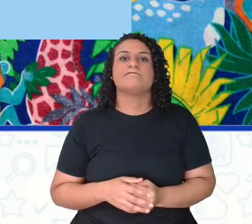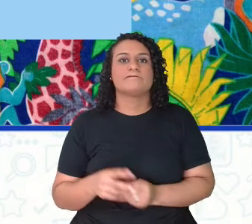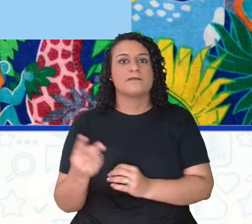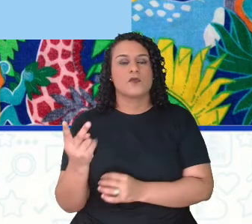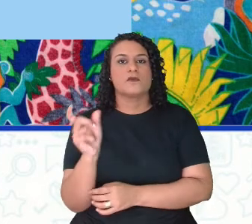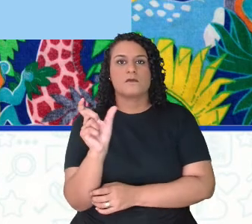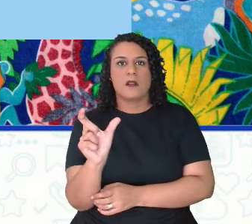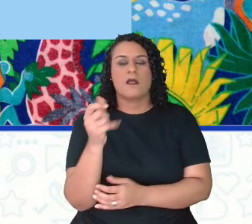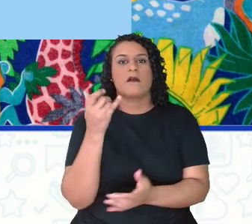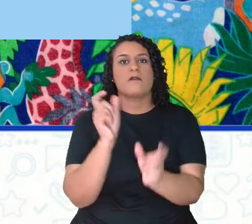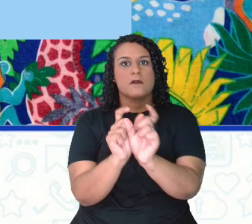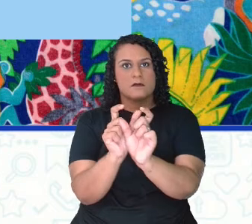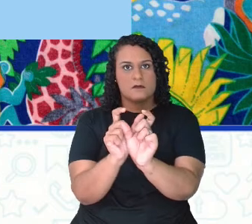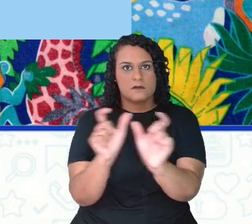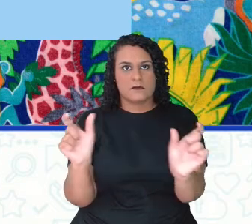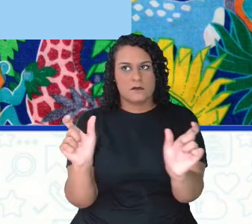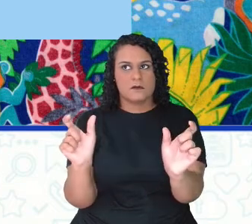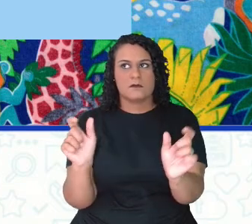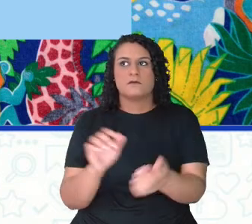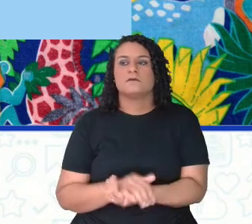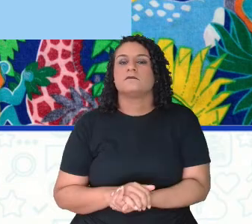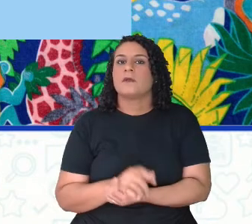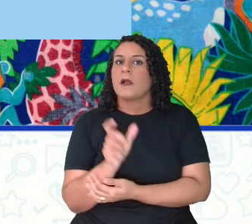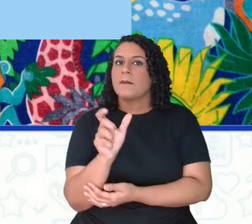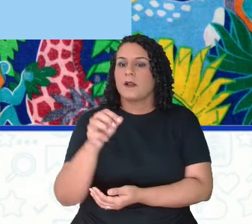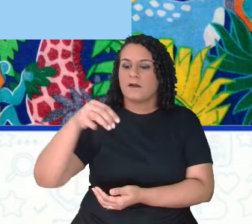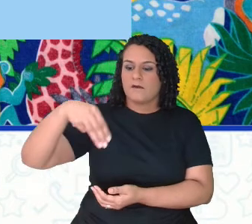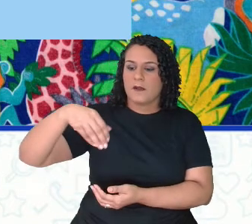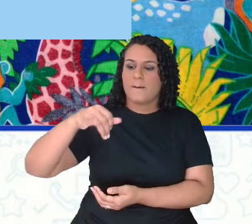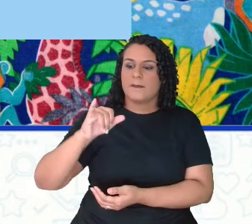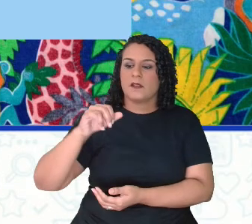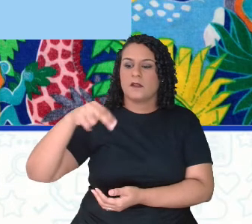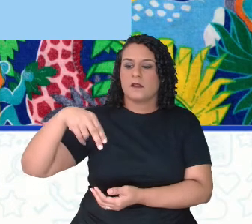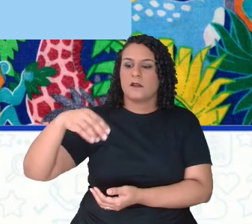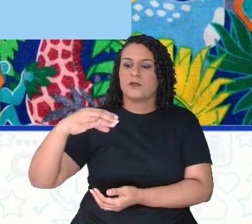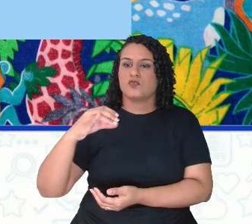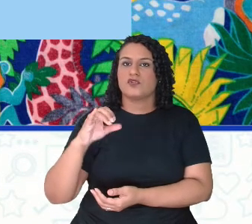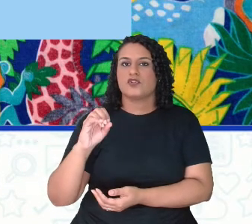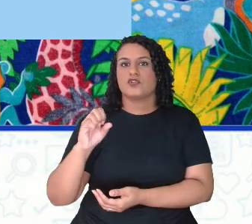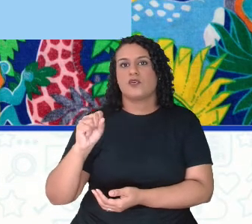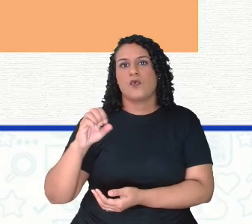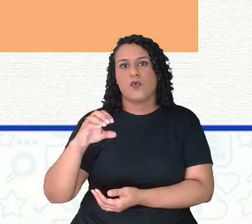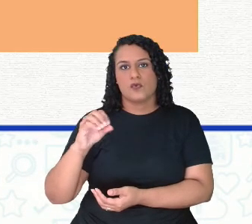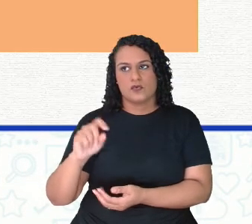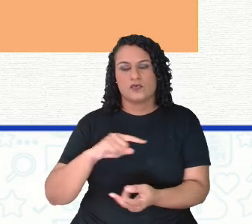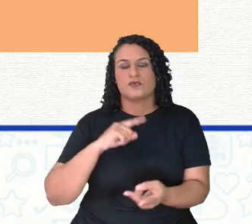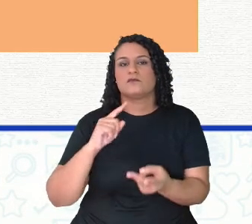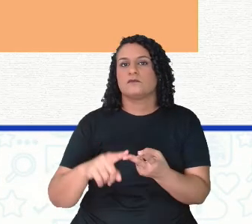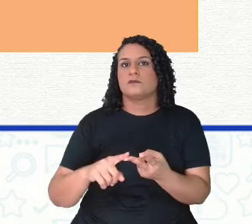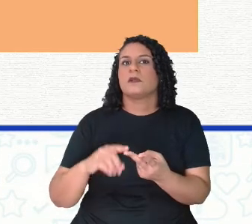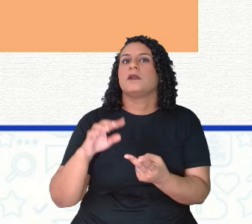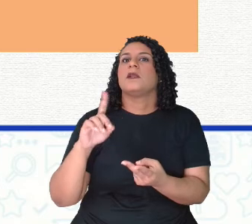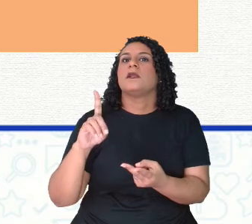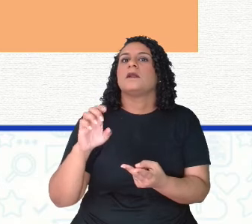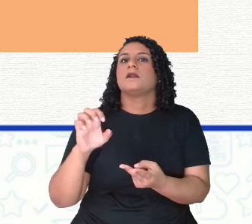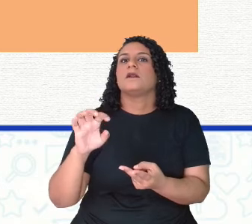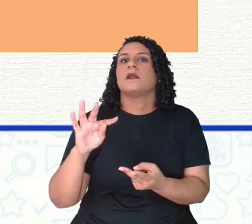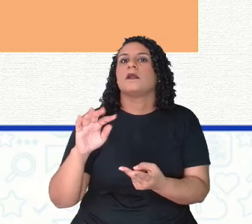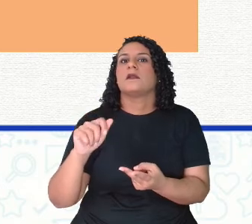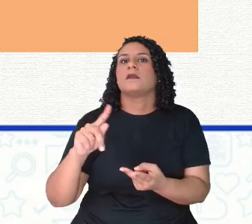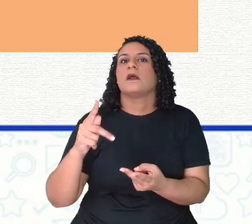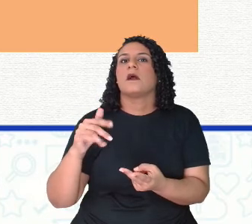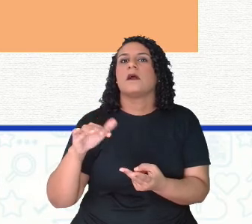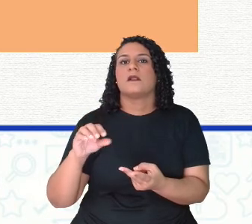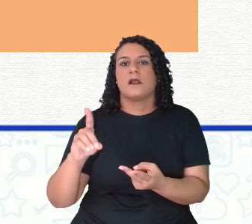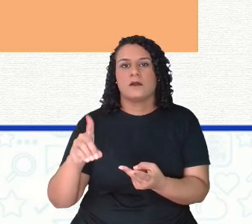vocês percebem aí a palavra minucioso e detalhado, não é? São sinônimos também.